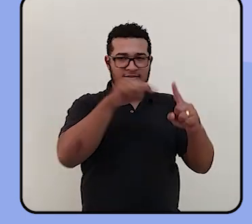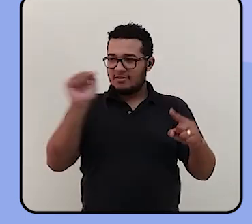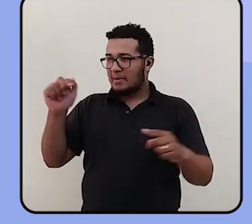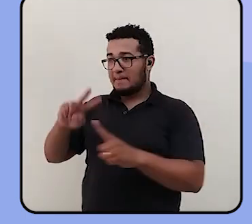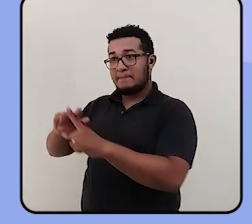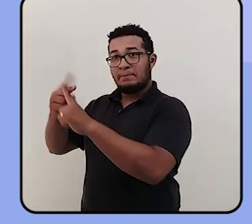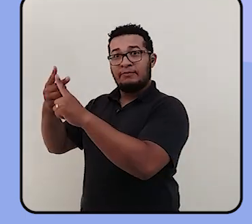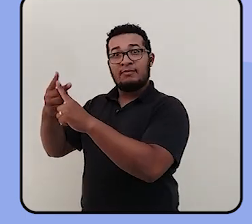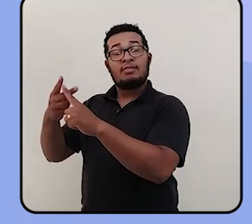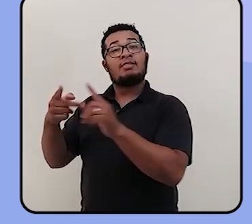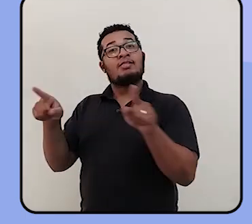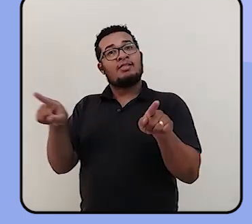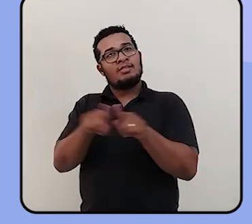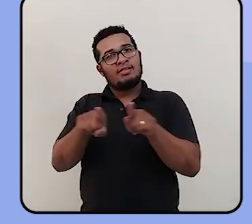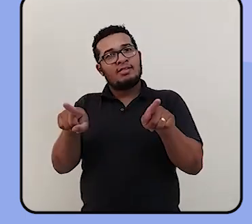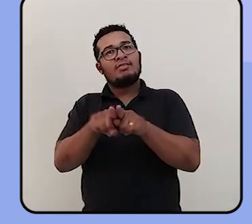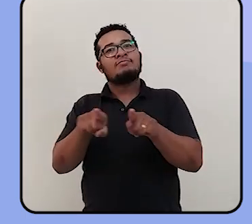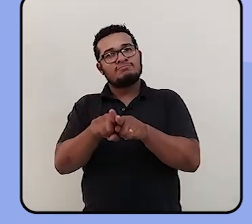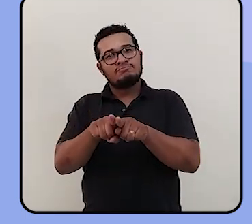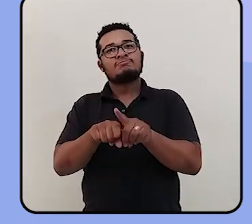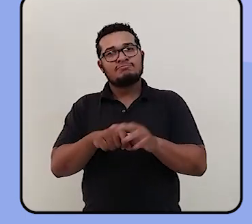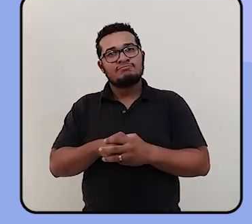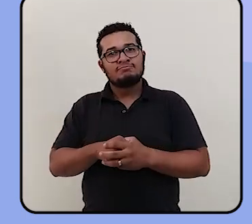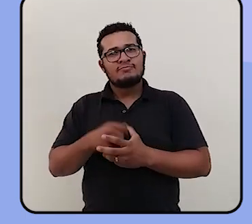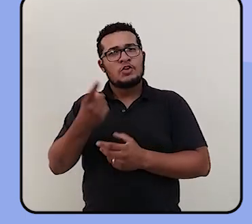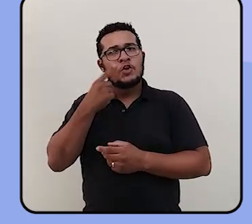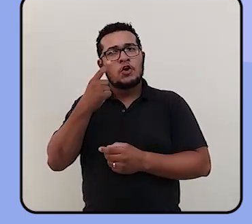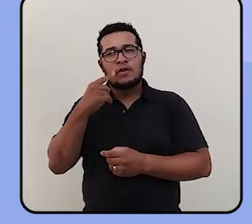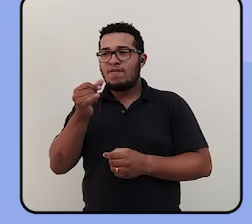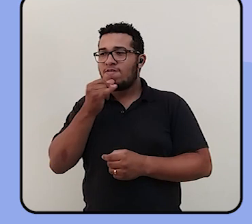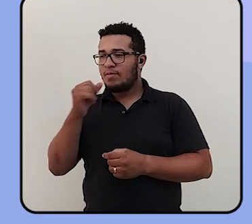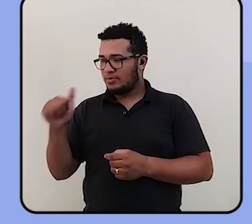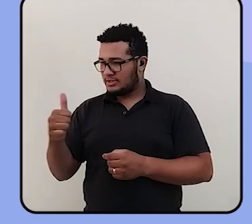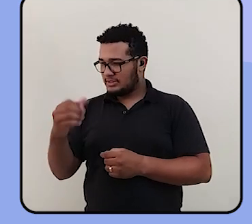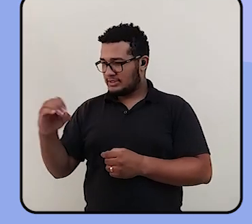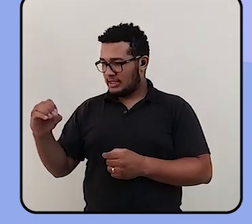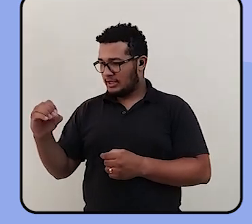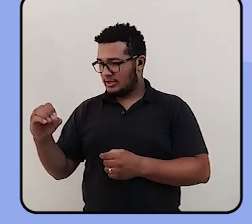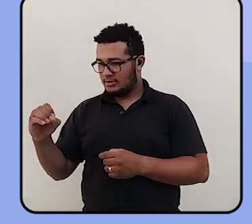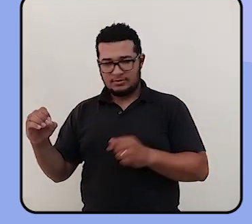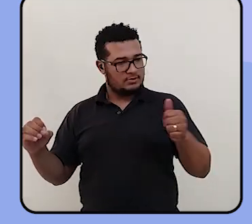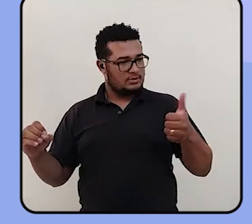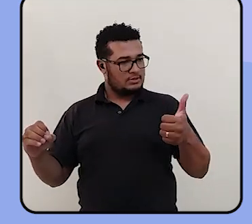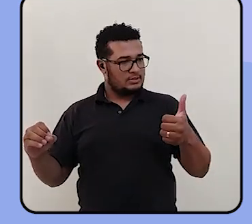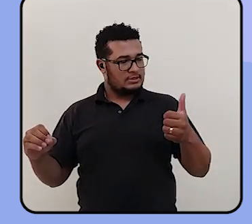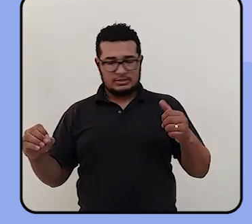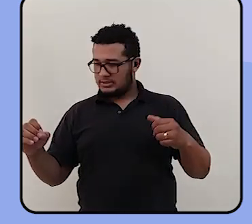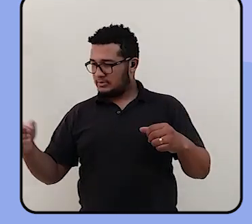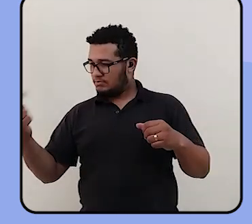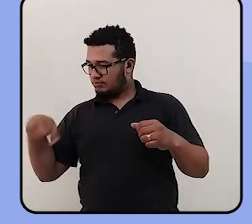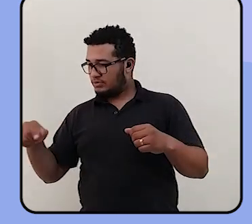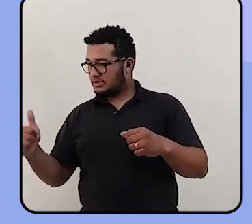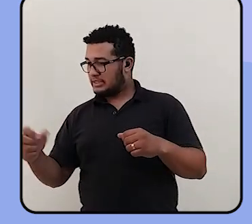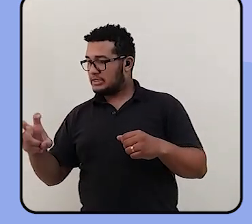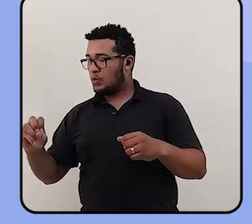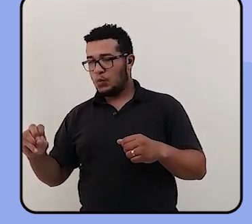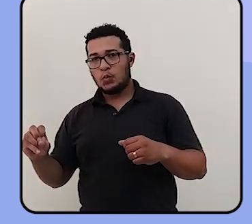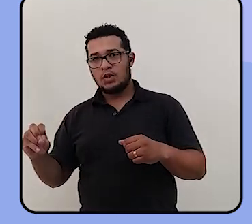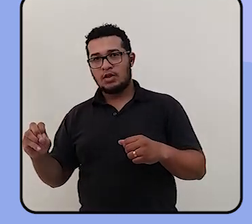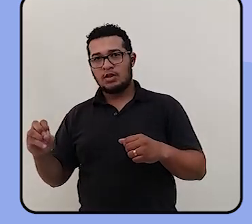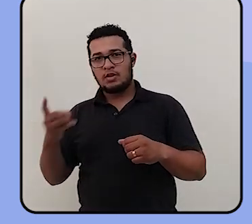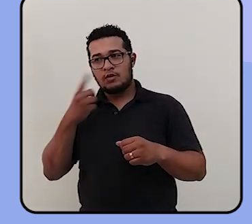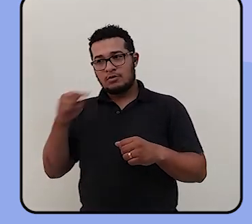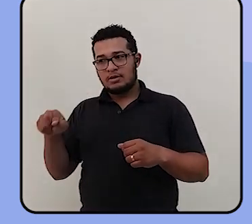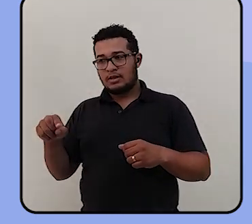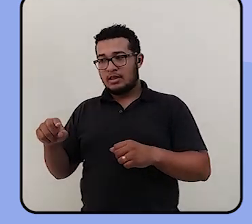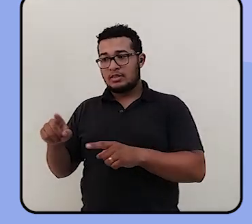quantidade? A quantidade também está subindo 2 vezes. Se liga agora de 100 para 150. O que está acontecendo aqui?